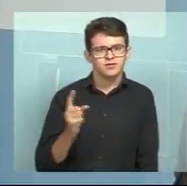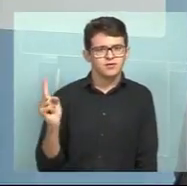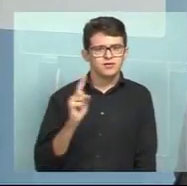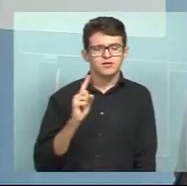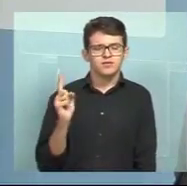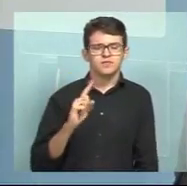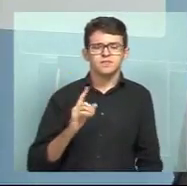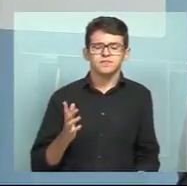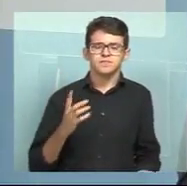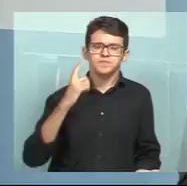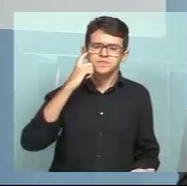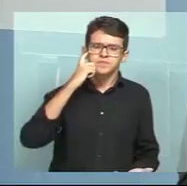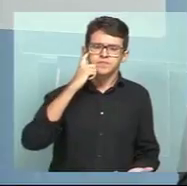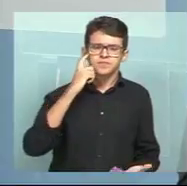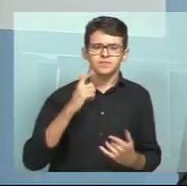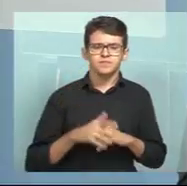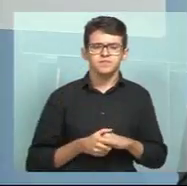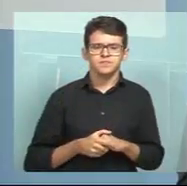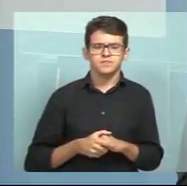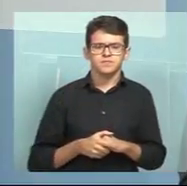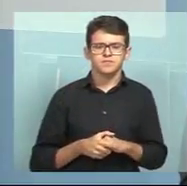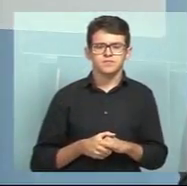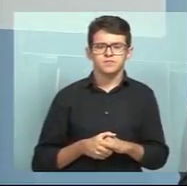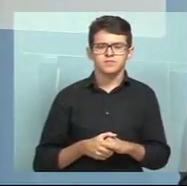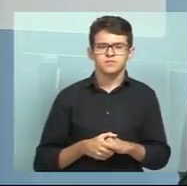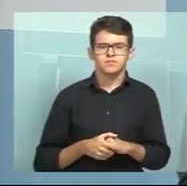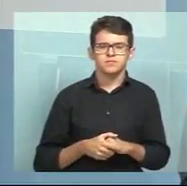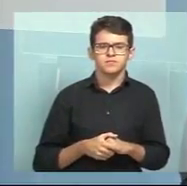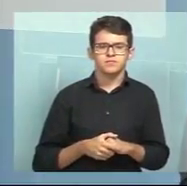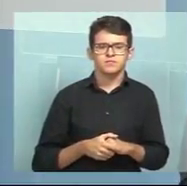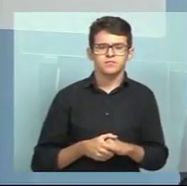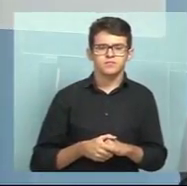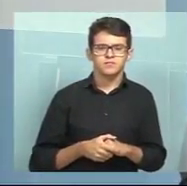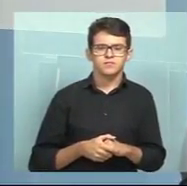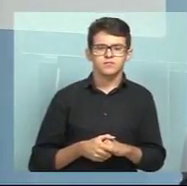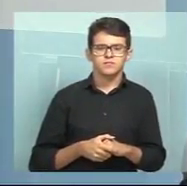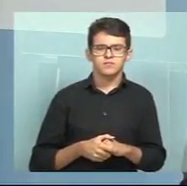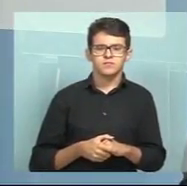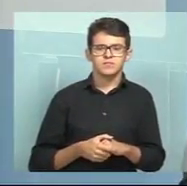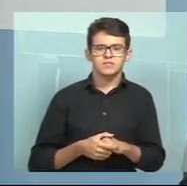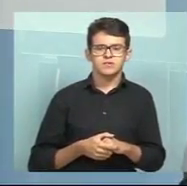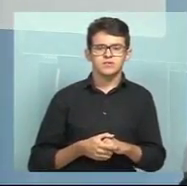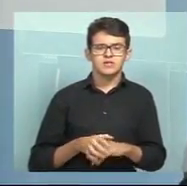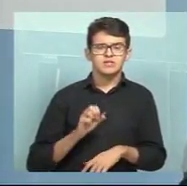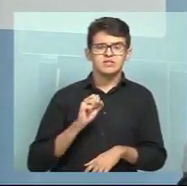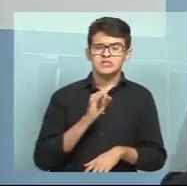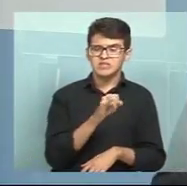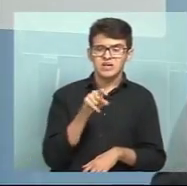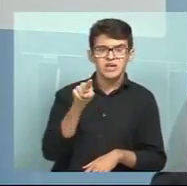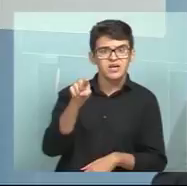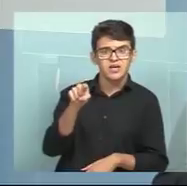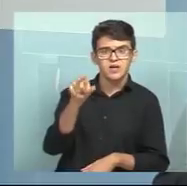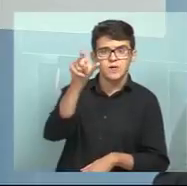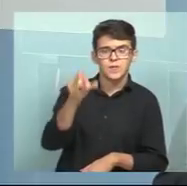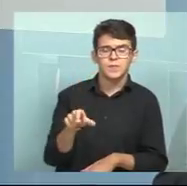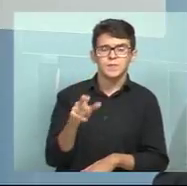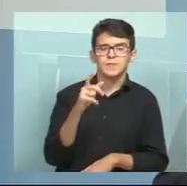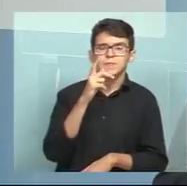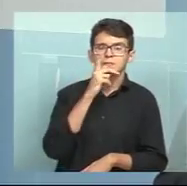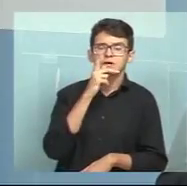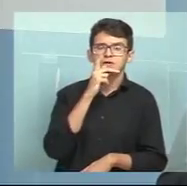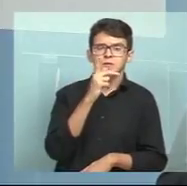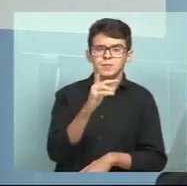regras dessa mesma democracia, não fale nela, né, Luiz? Sem dúvida. Não fale nela. Agora, essa frase do